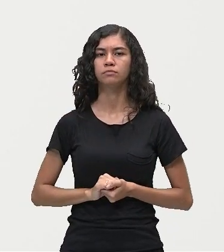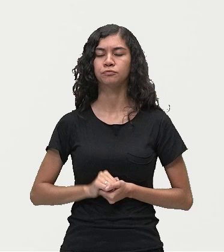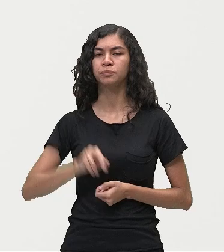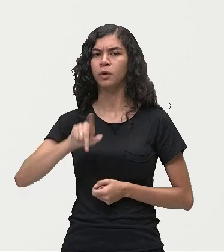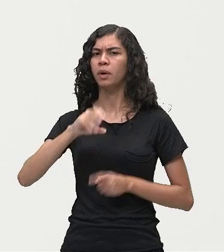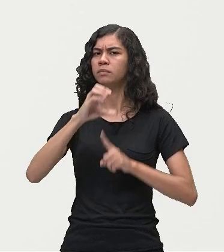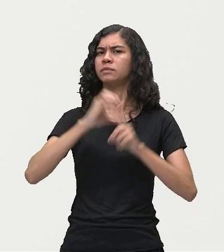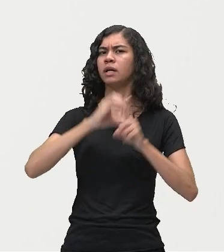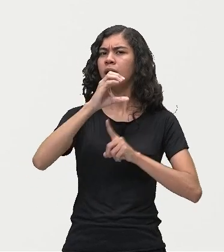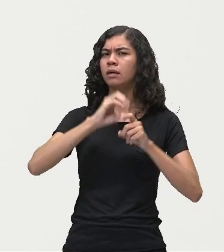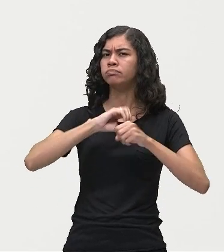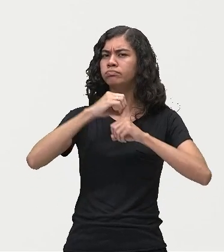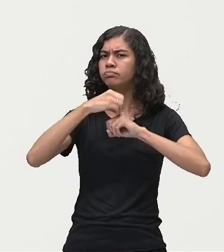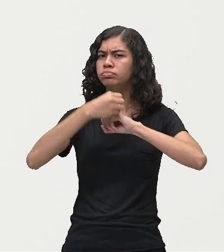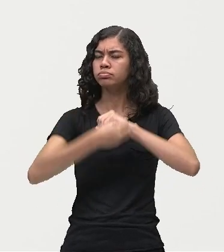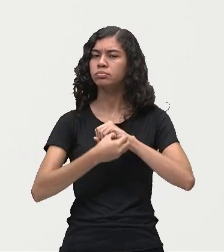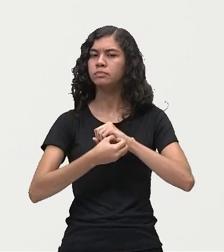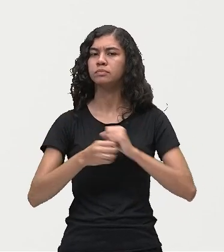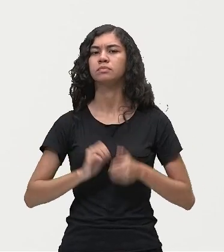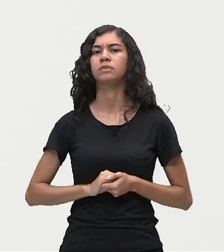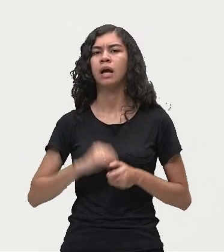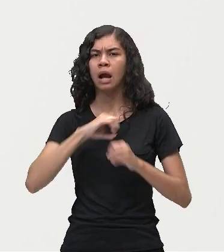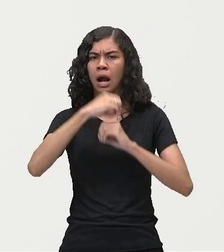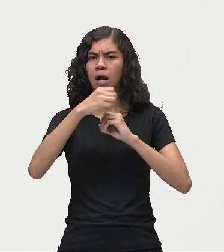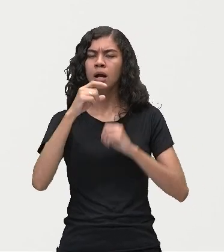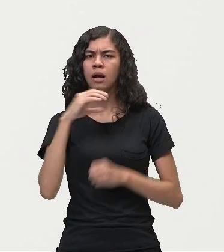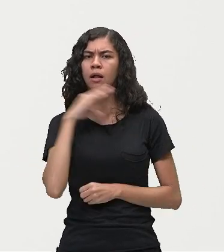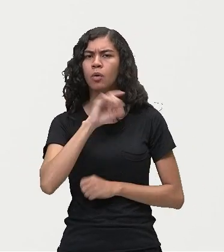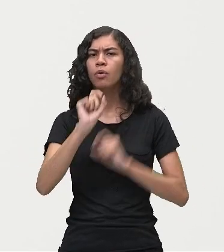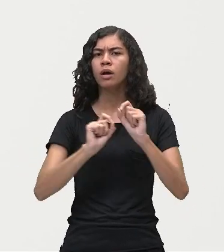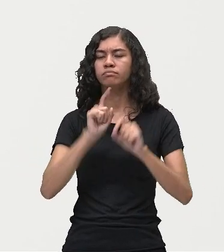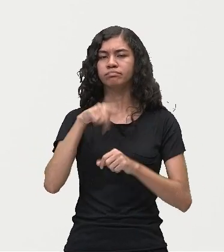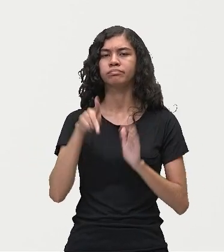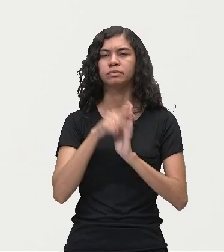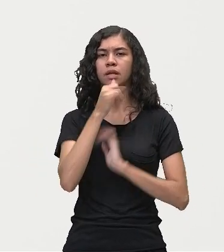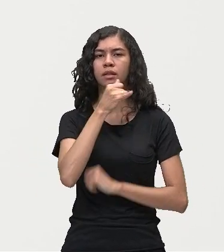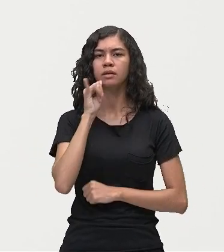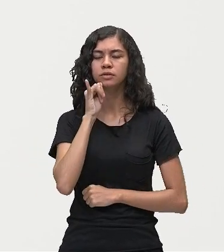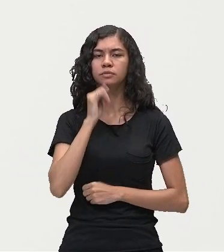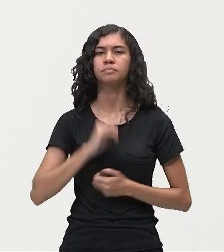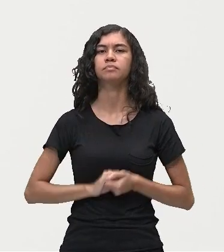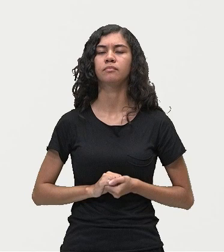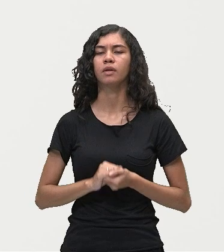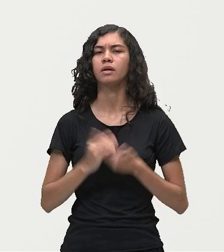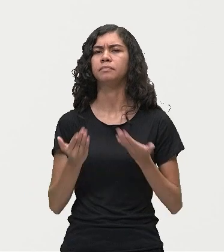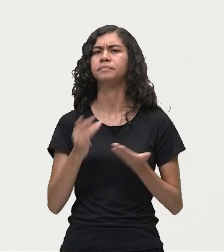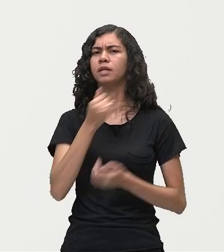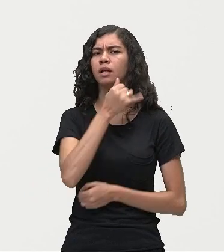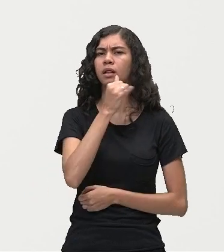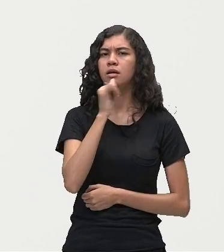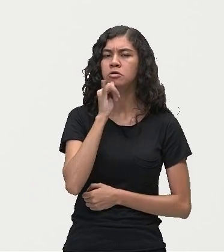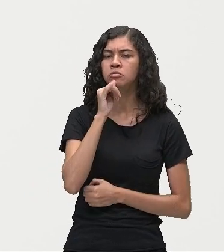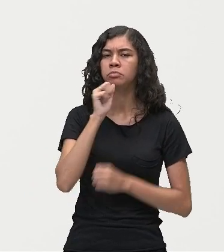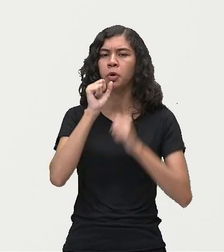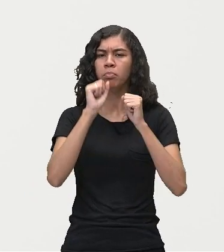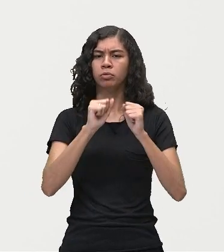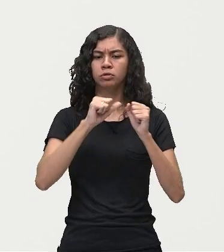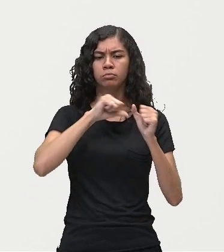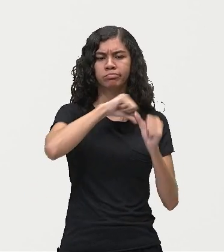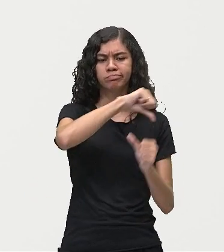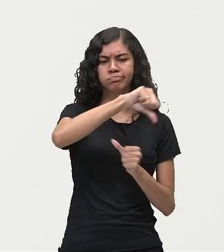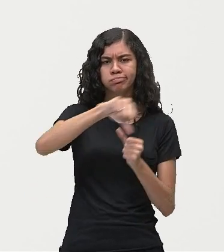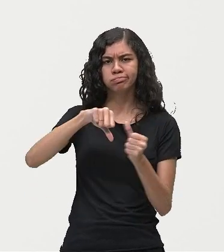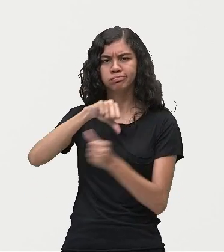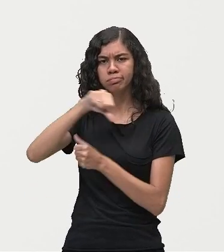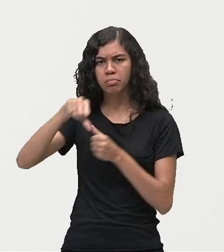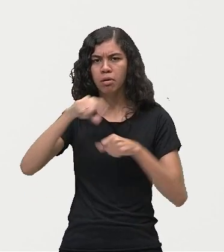moléculas, não é isso. Calor é energia. Pronto. E essa energia, ela pode ser transferida de